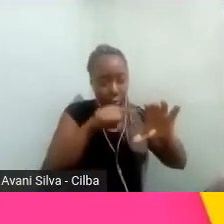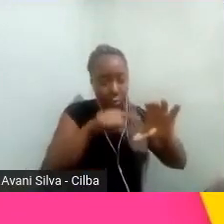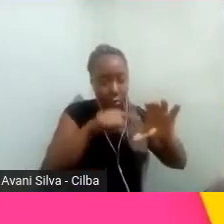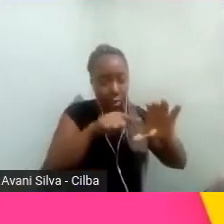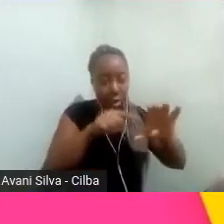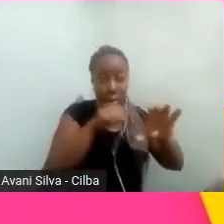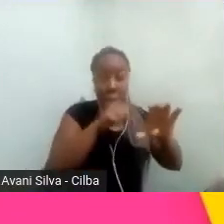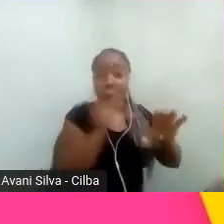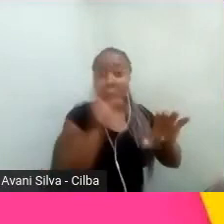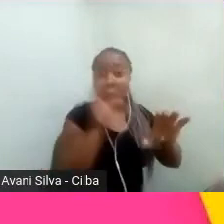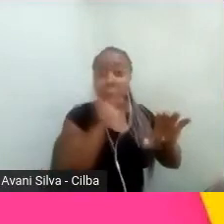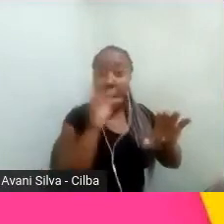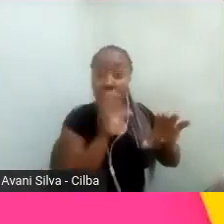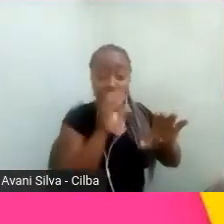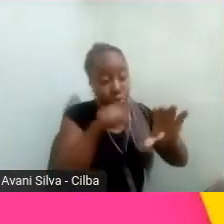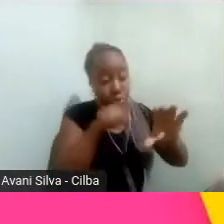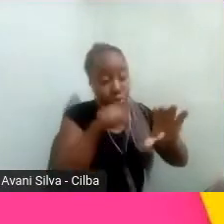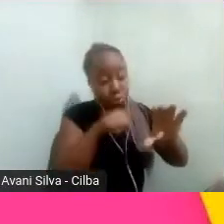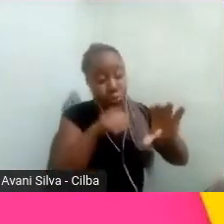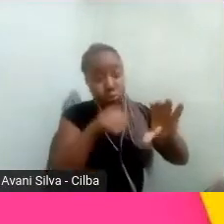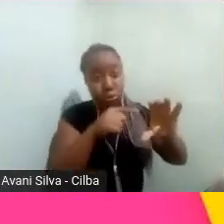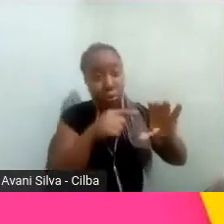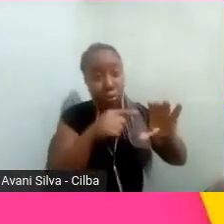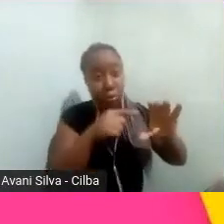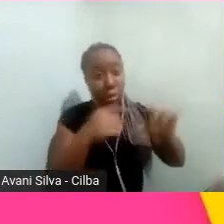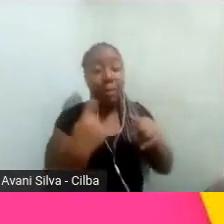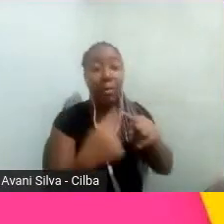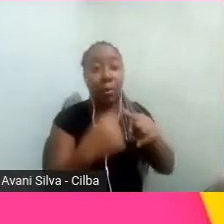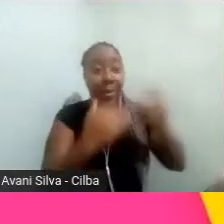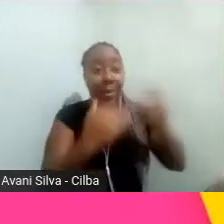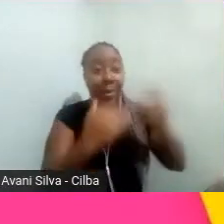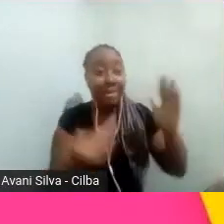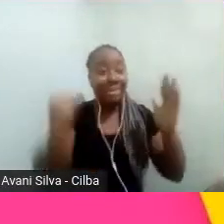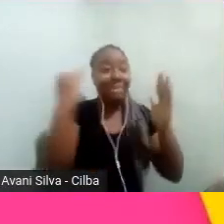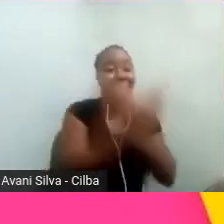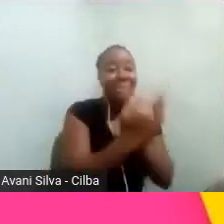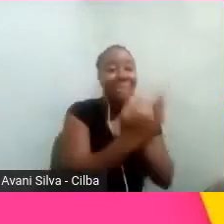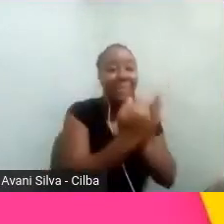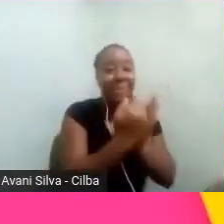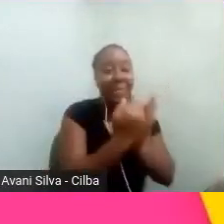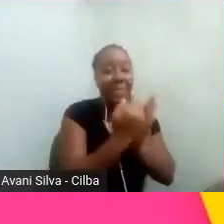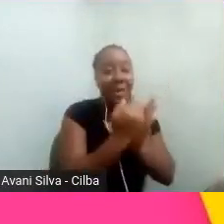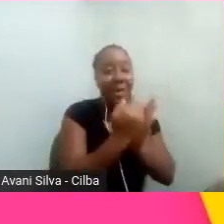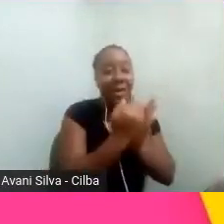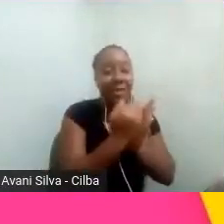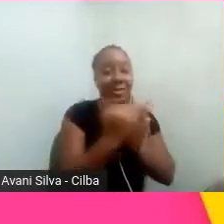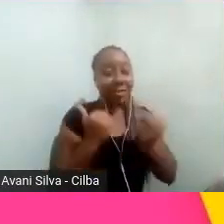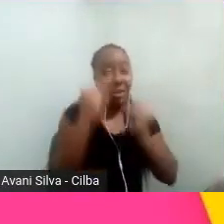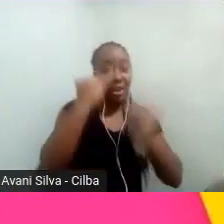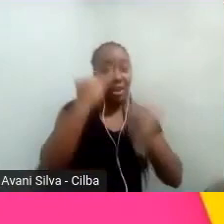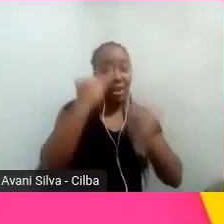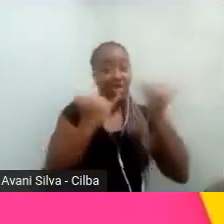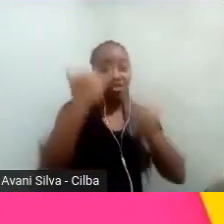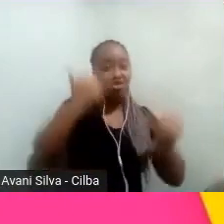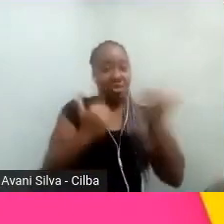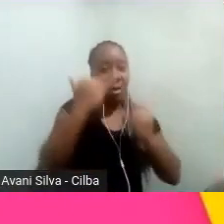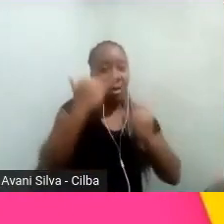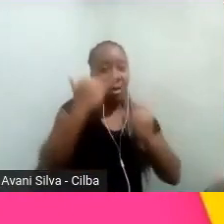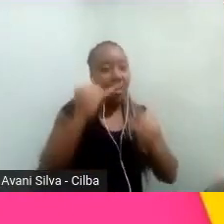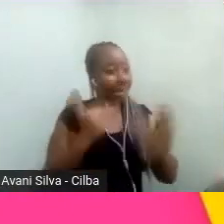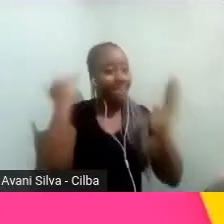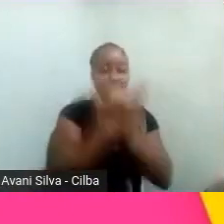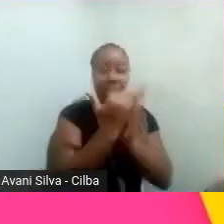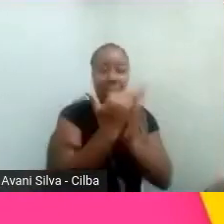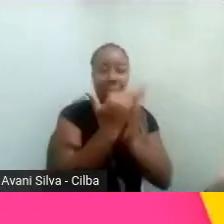rápido, porque eu vou ter muito mais voltagem alimentando aquele motor,